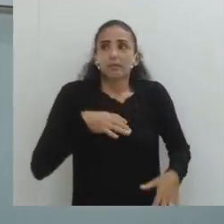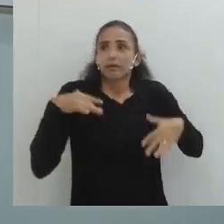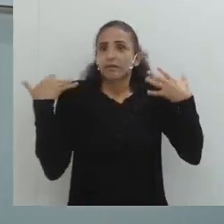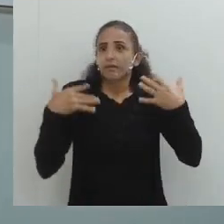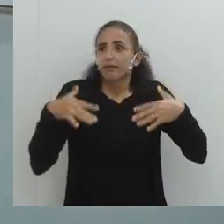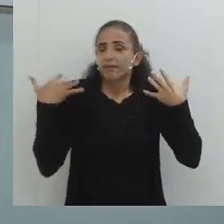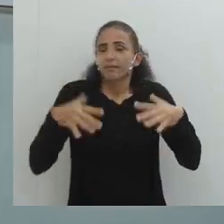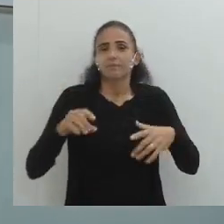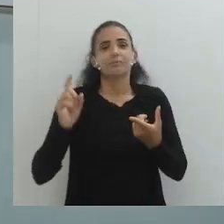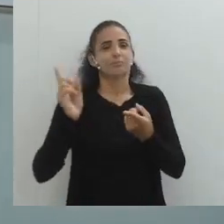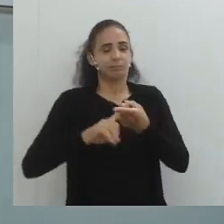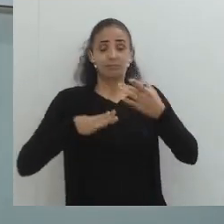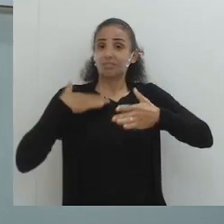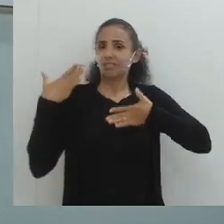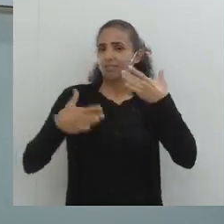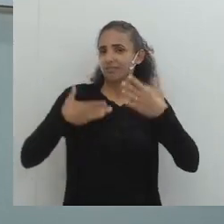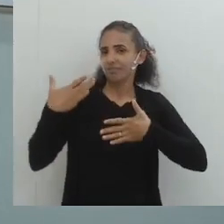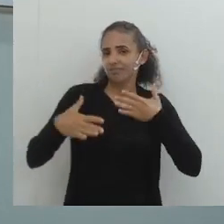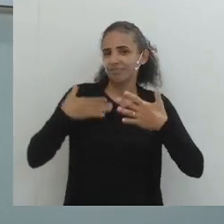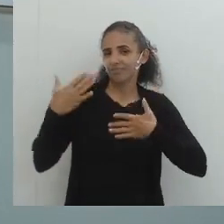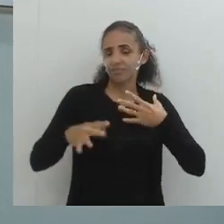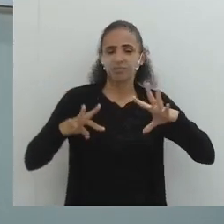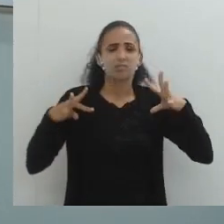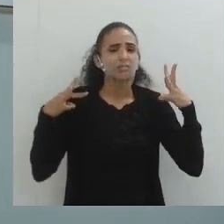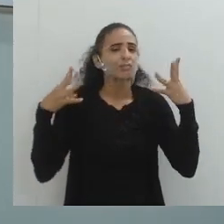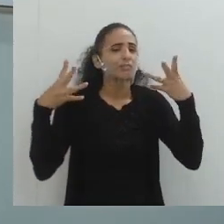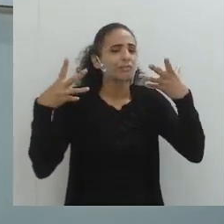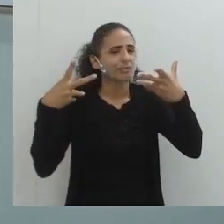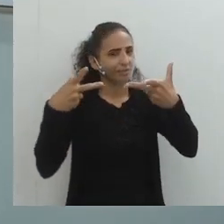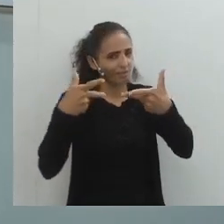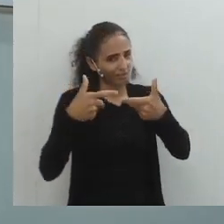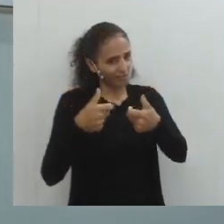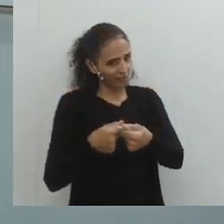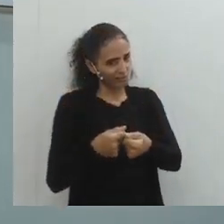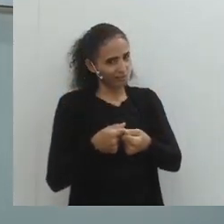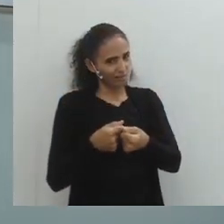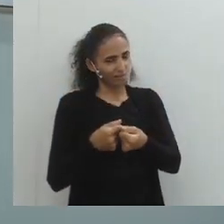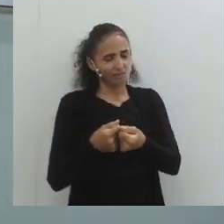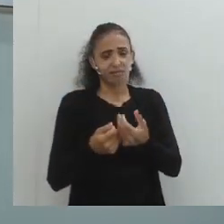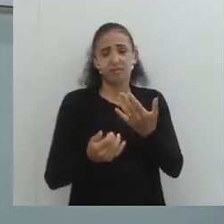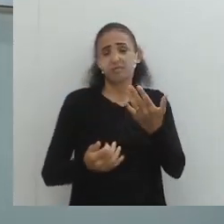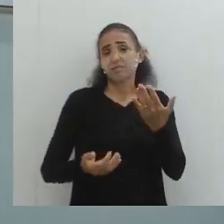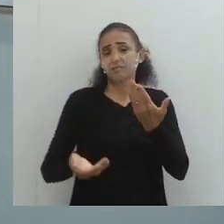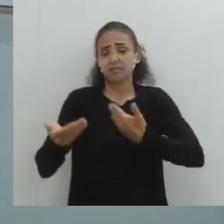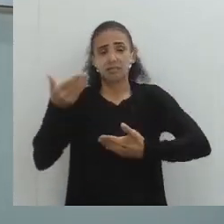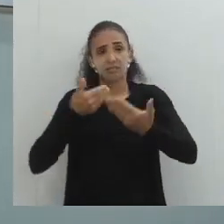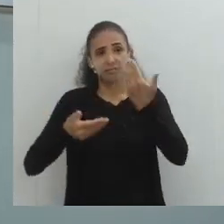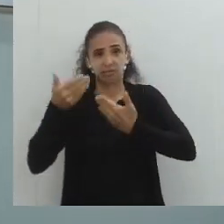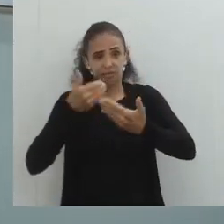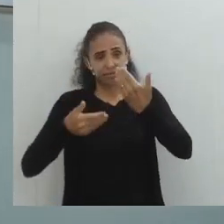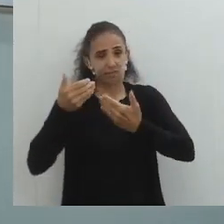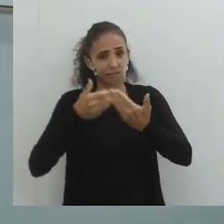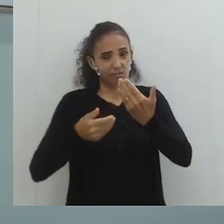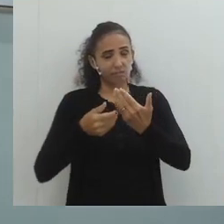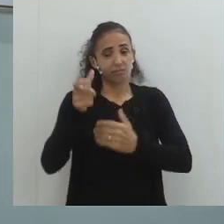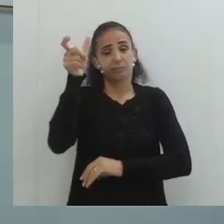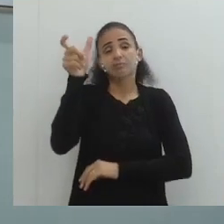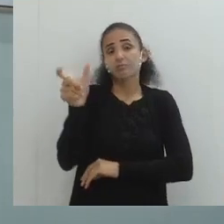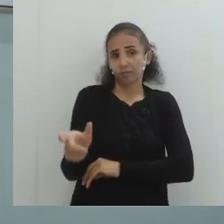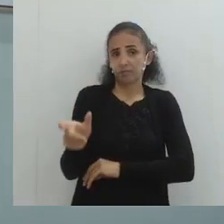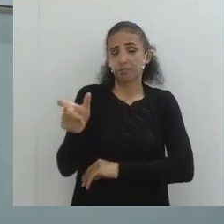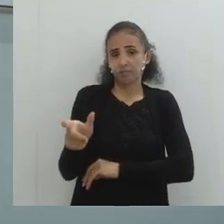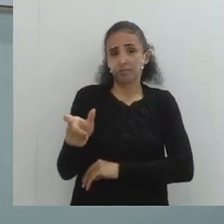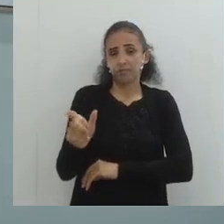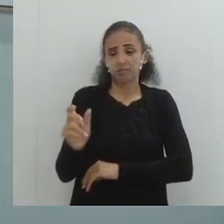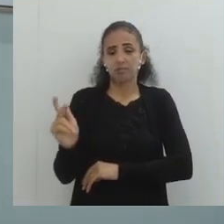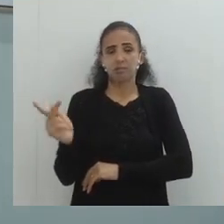e alegria. É maravilhoso essa dimensão que o Zinga traz, que eu não